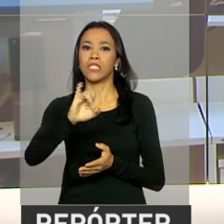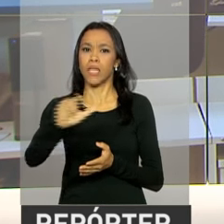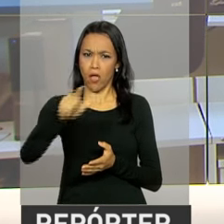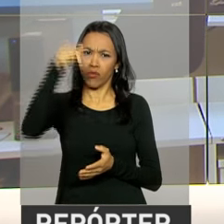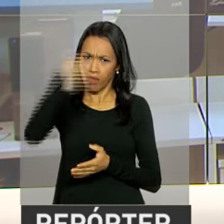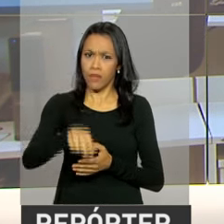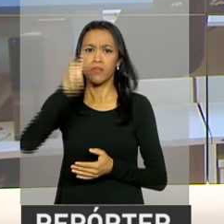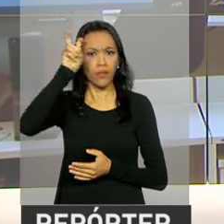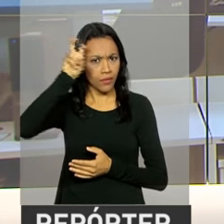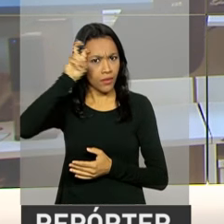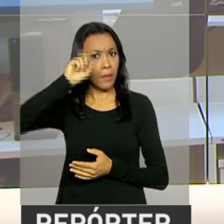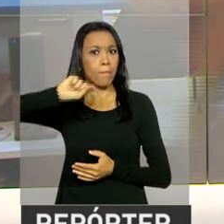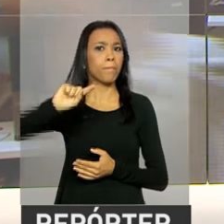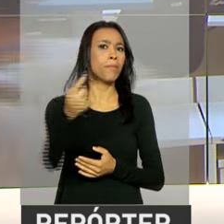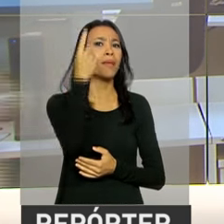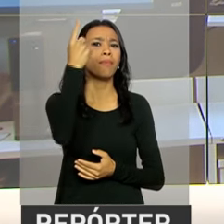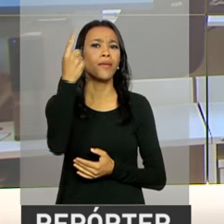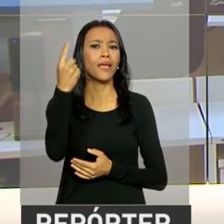nesta quinta-feira